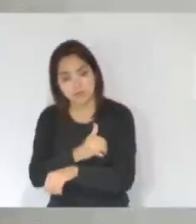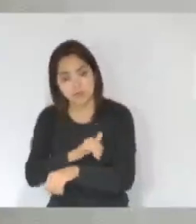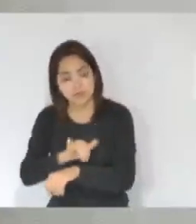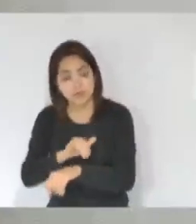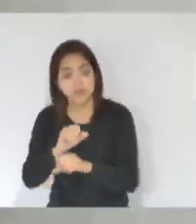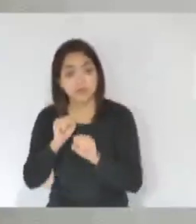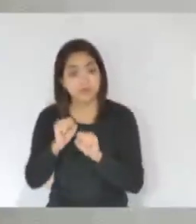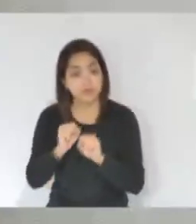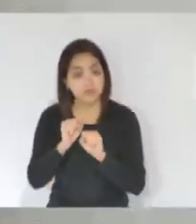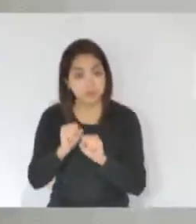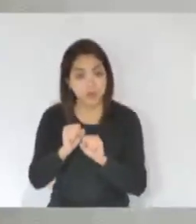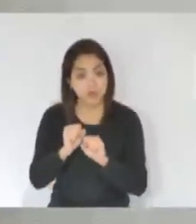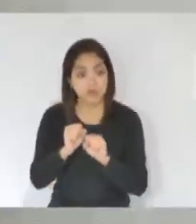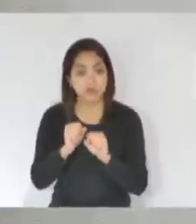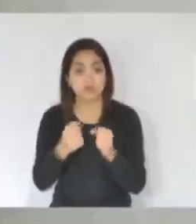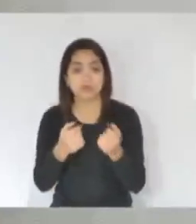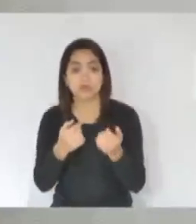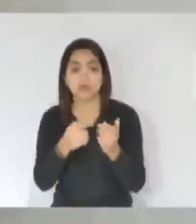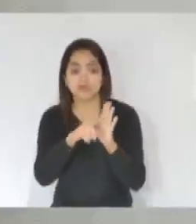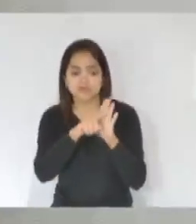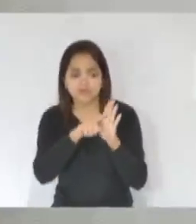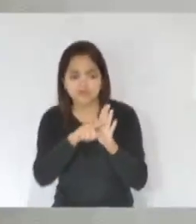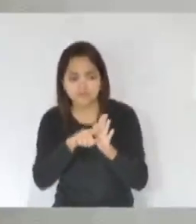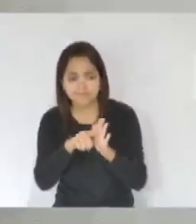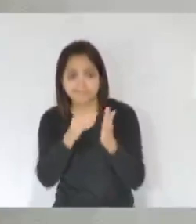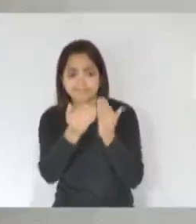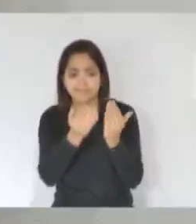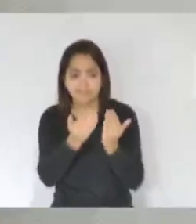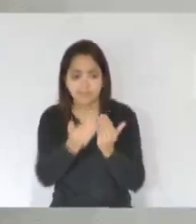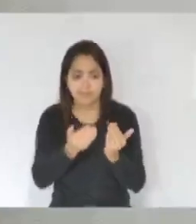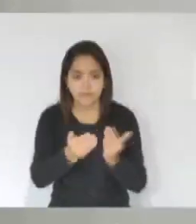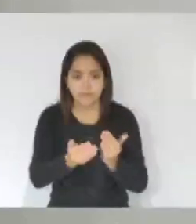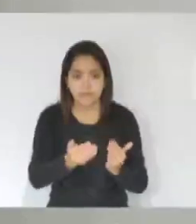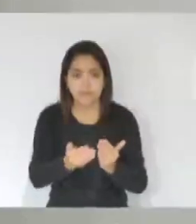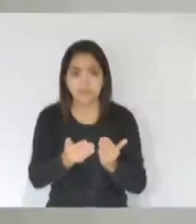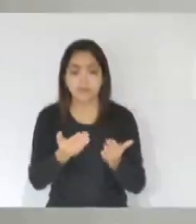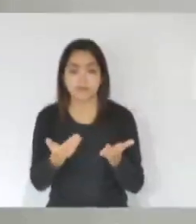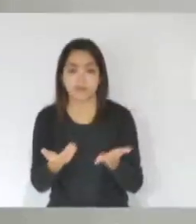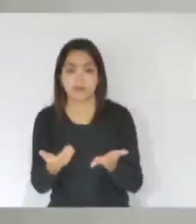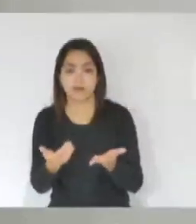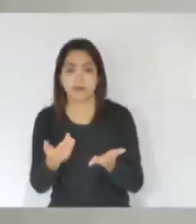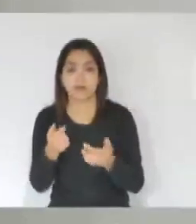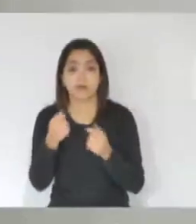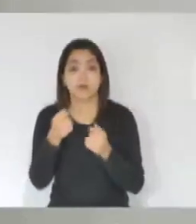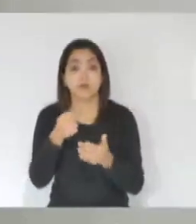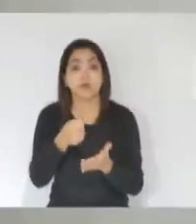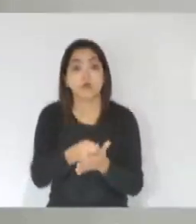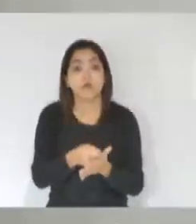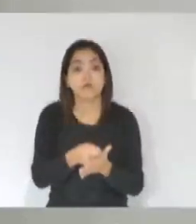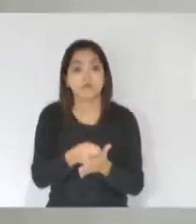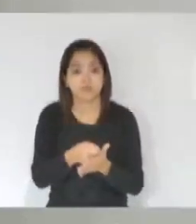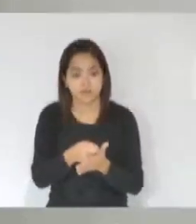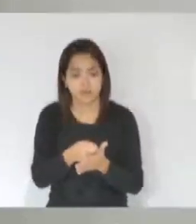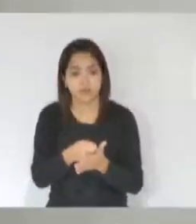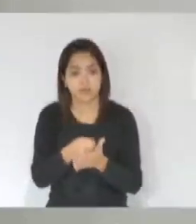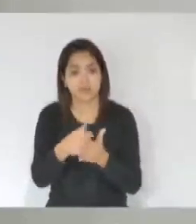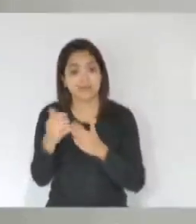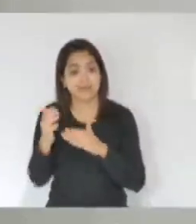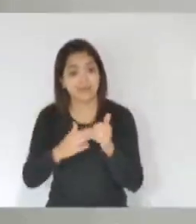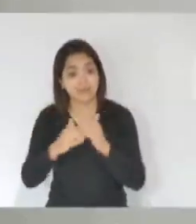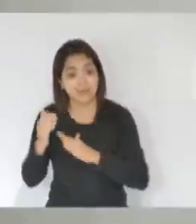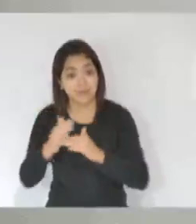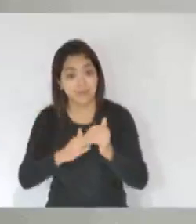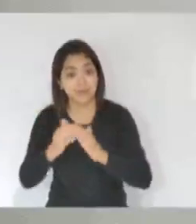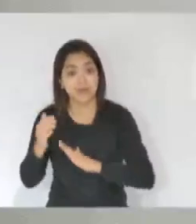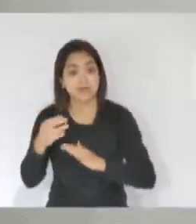possam avaliar não estabeleçam e não confirmem esse tipo de prática como